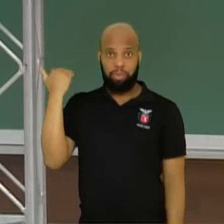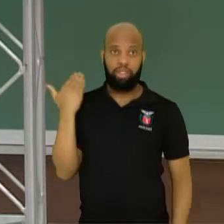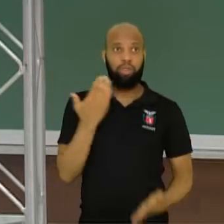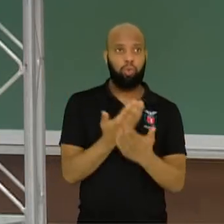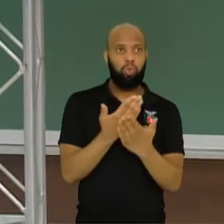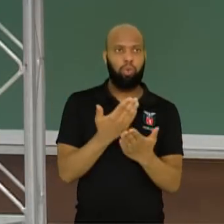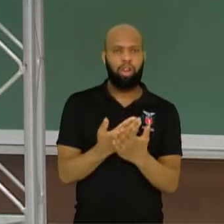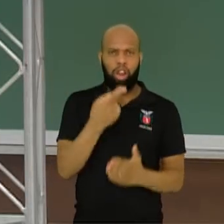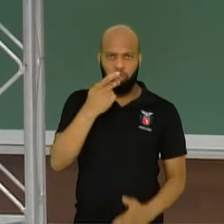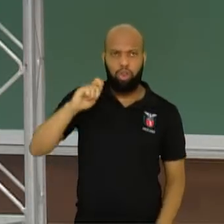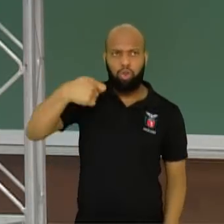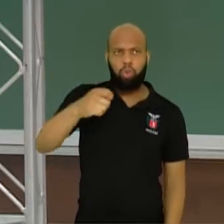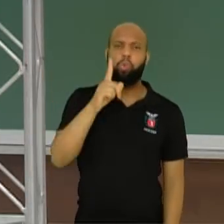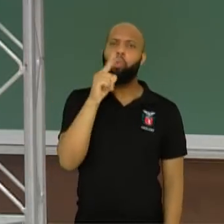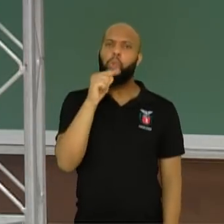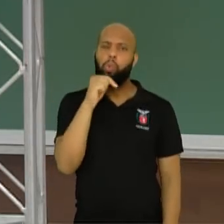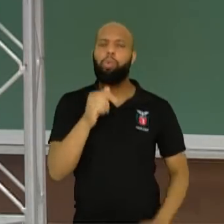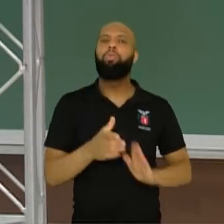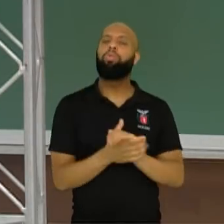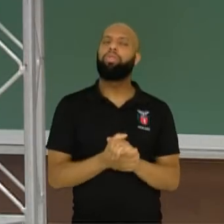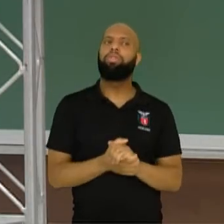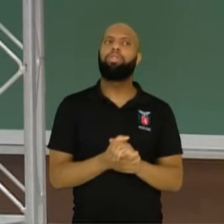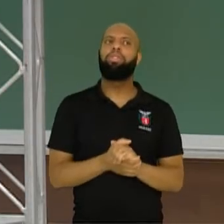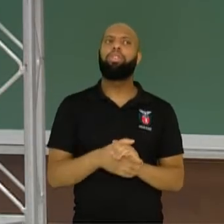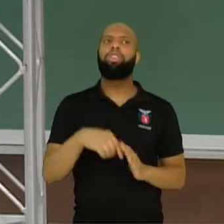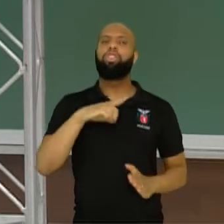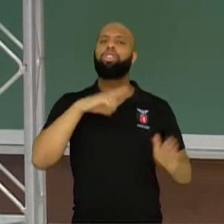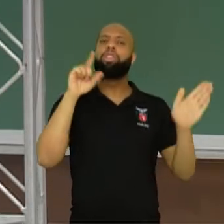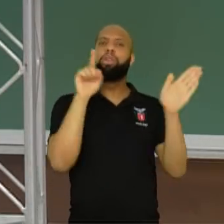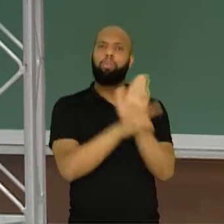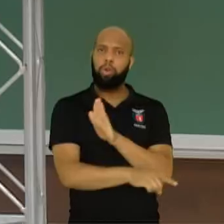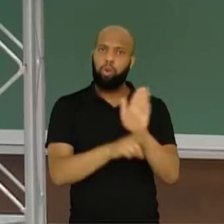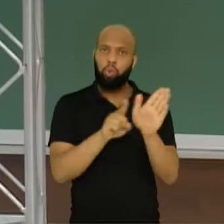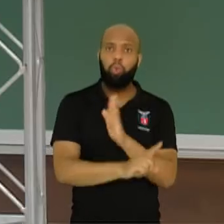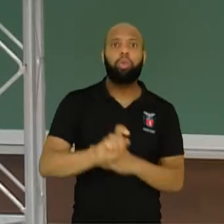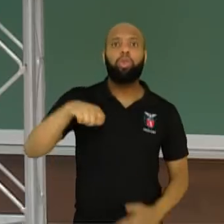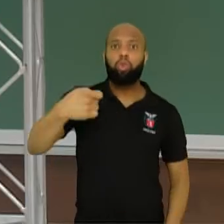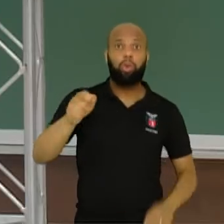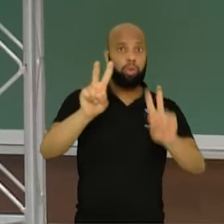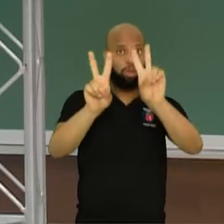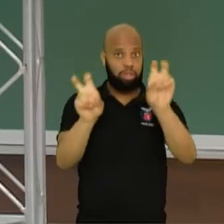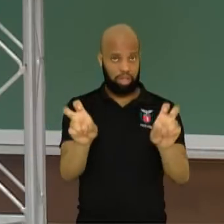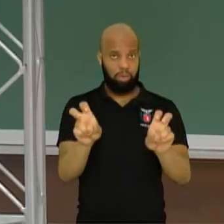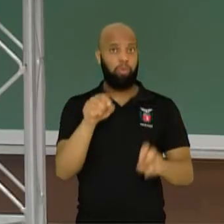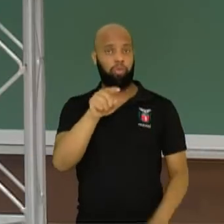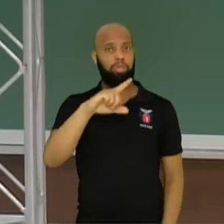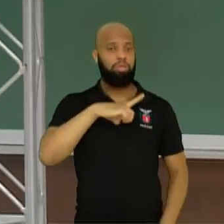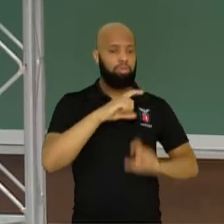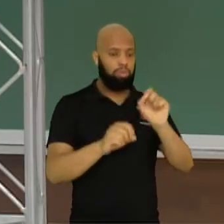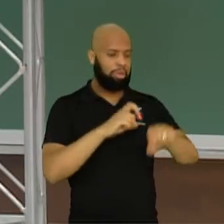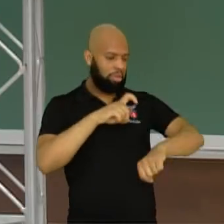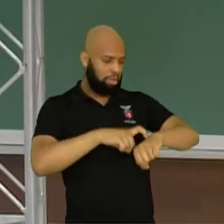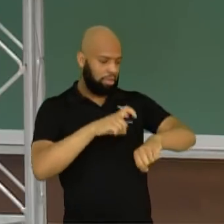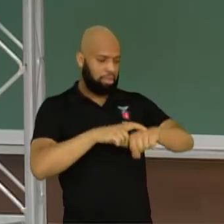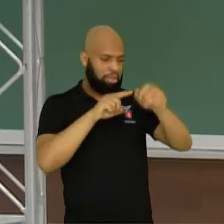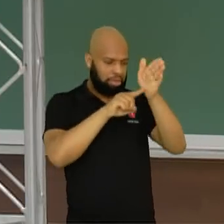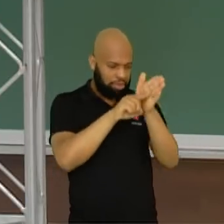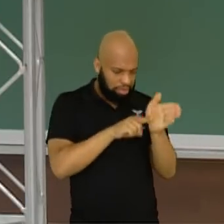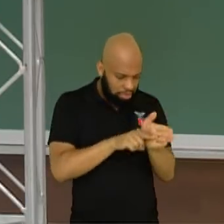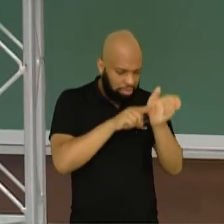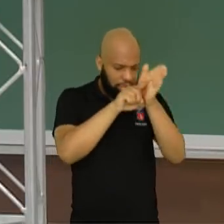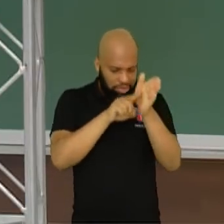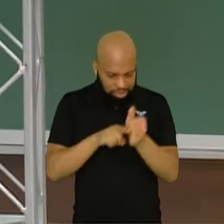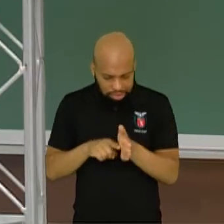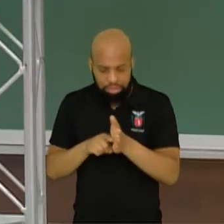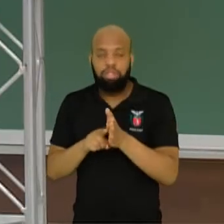nós falamos sobre a água e eu lancei uma pergunta sobre o assunto. Vocês tiveram tempo para pesquisar,